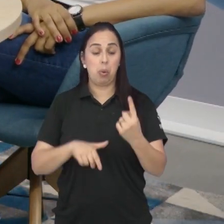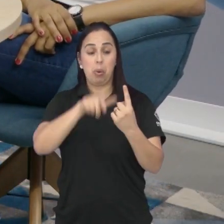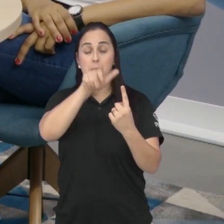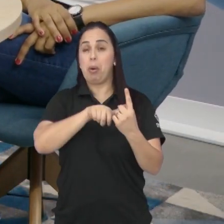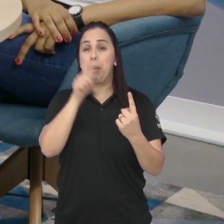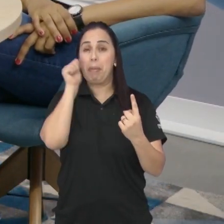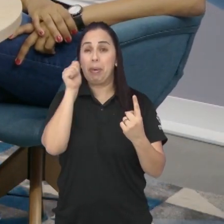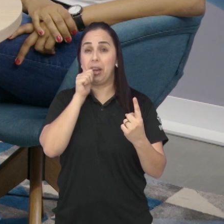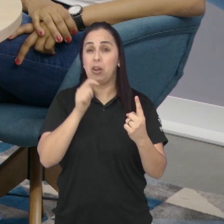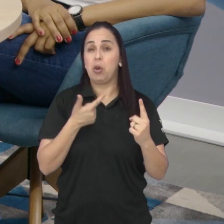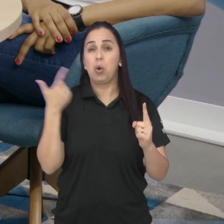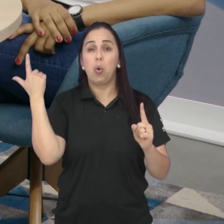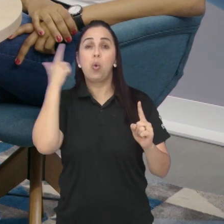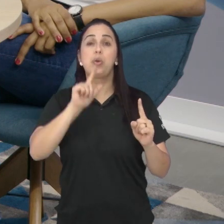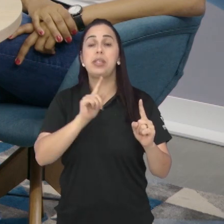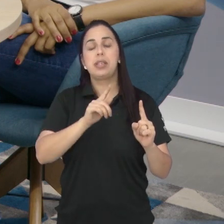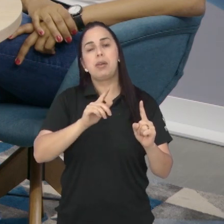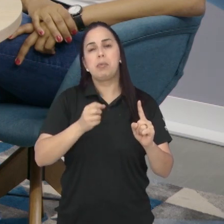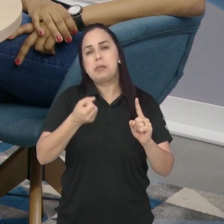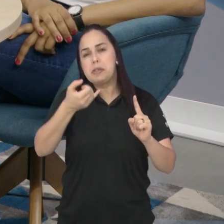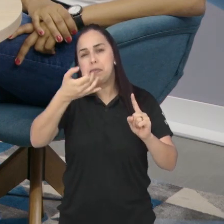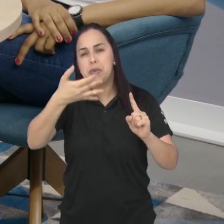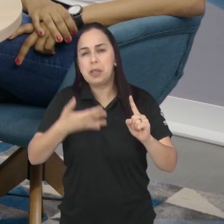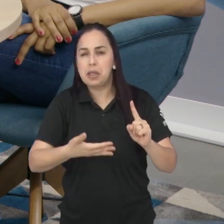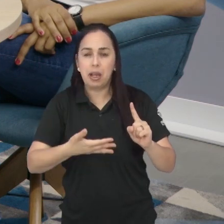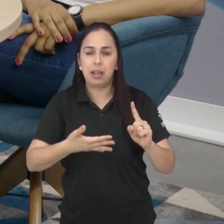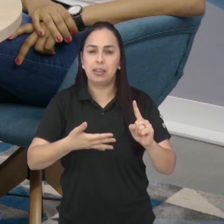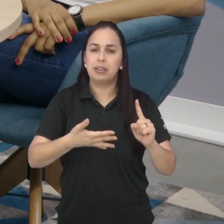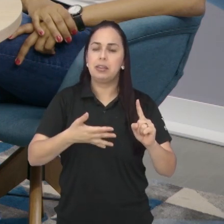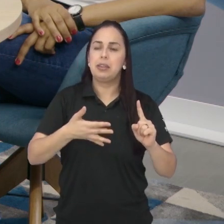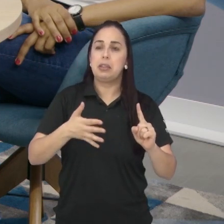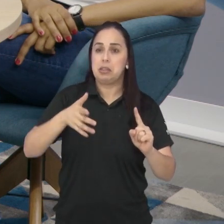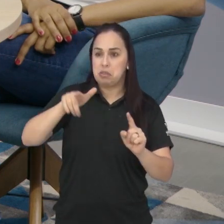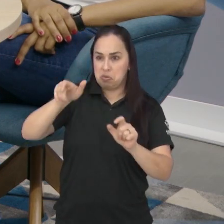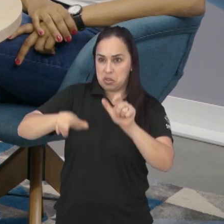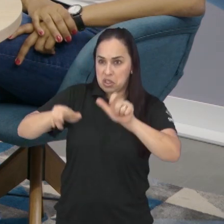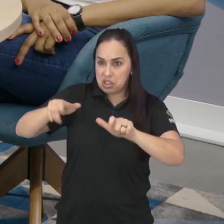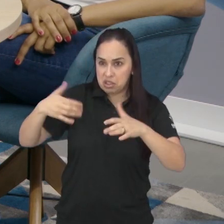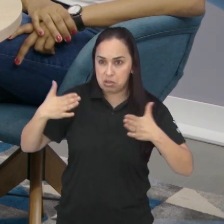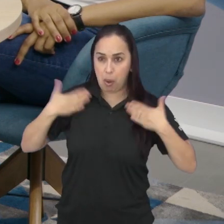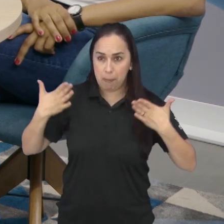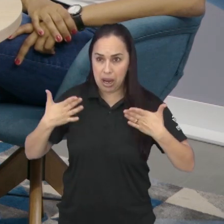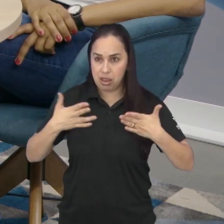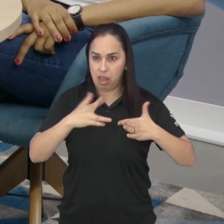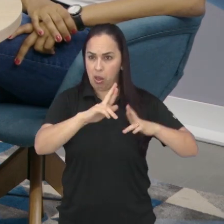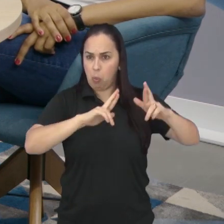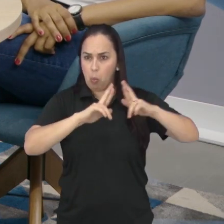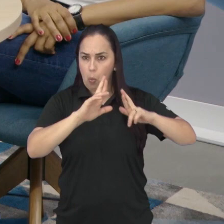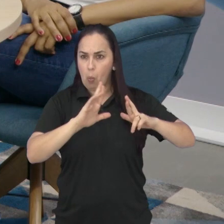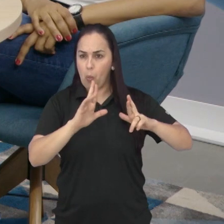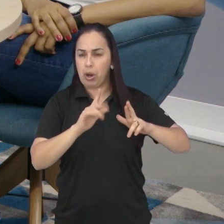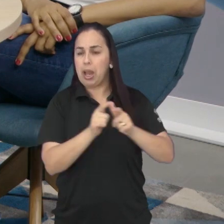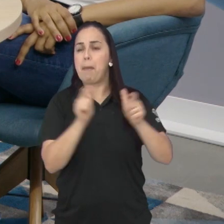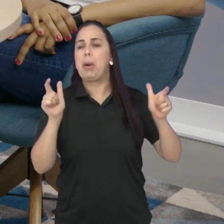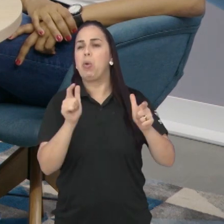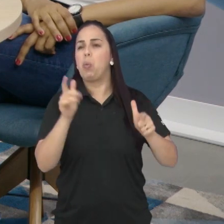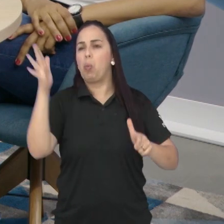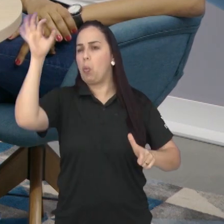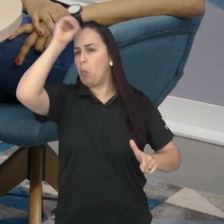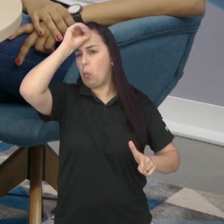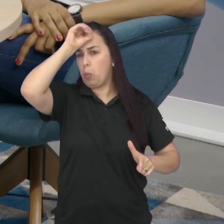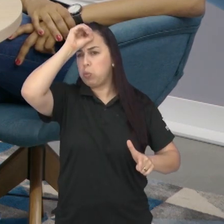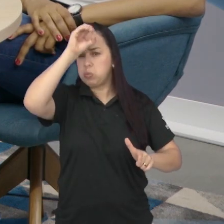conseguiu definir a ideia do que é a sororidade. Surpreende vocês ou não surpreendeu que a maioria